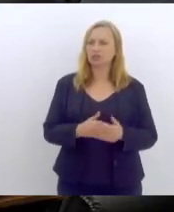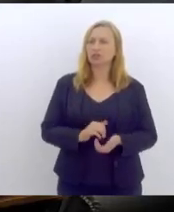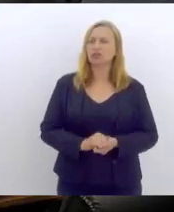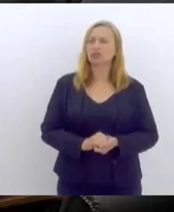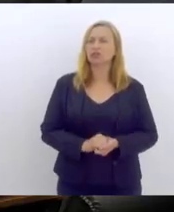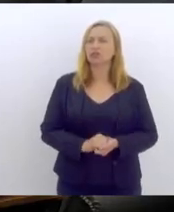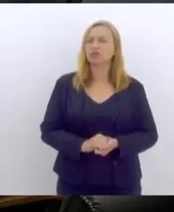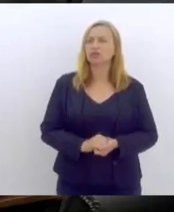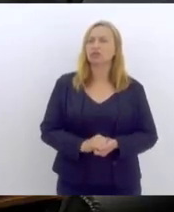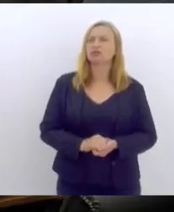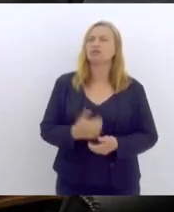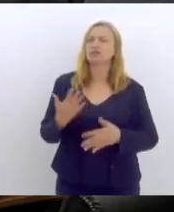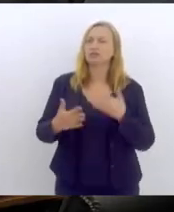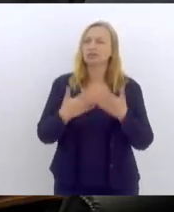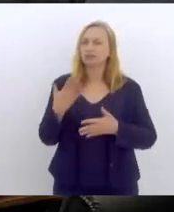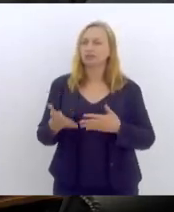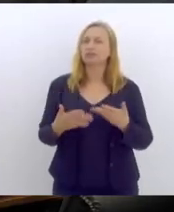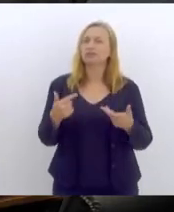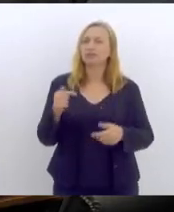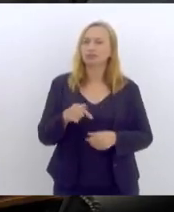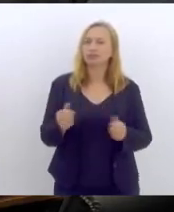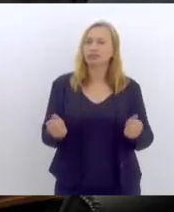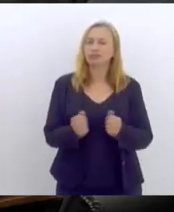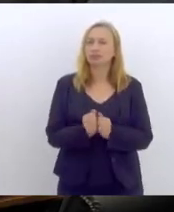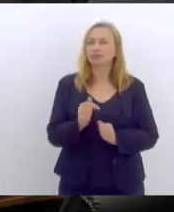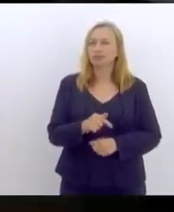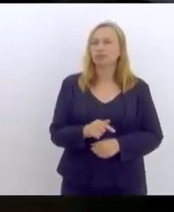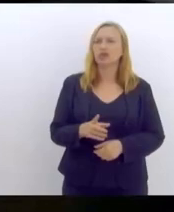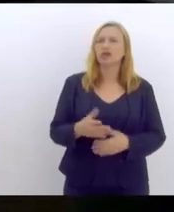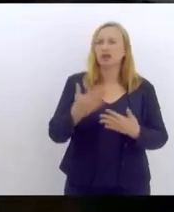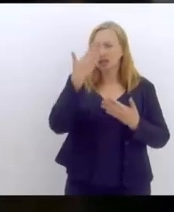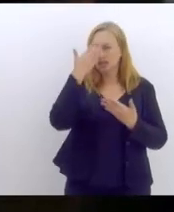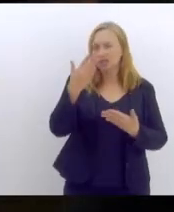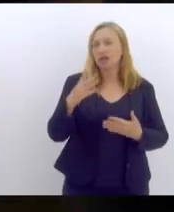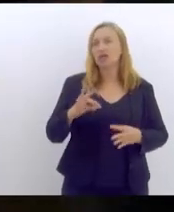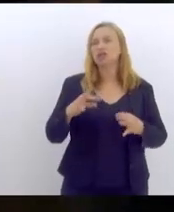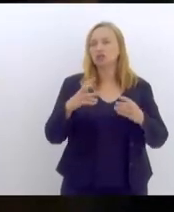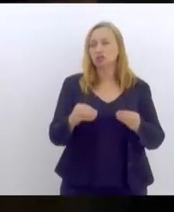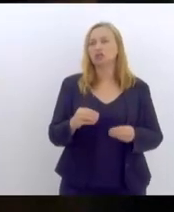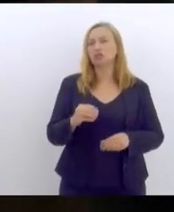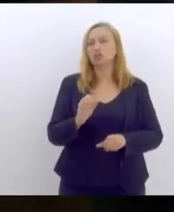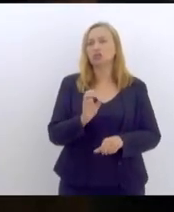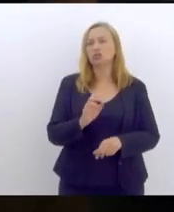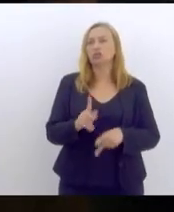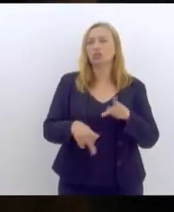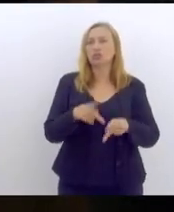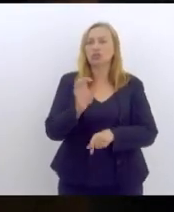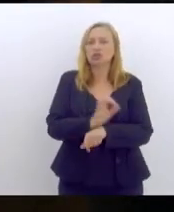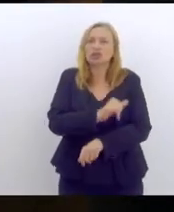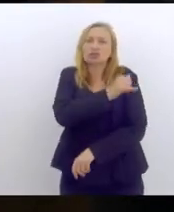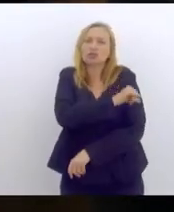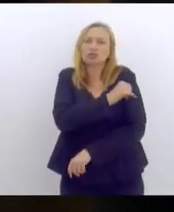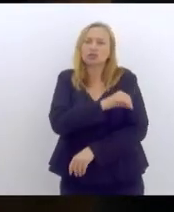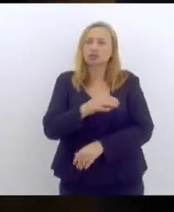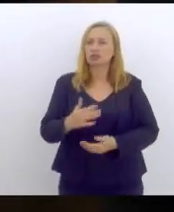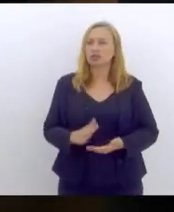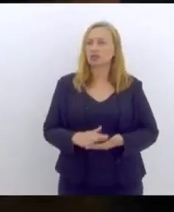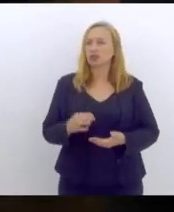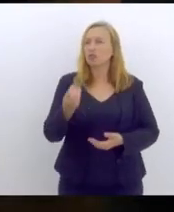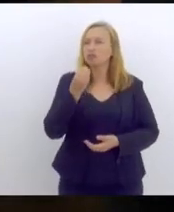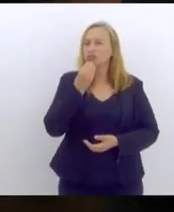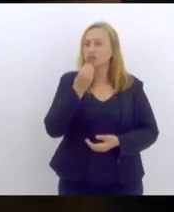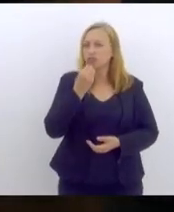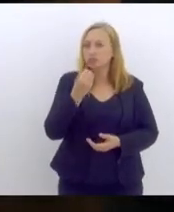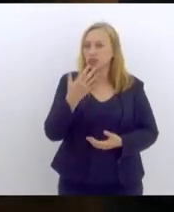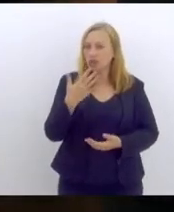É um prazer muito grande estar aqui. Primeiro, queria agradecer a toda a população do Estado do Rio de Janeiro por me propor, por me dar a oportunidade de